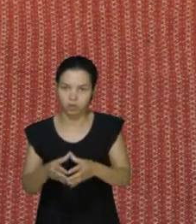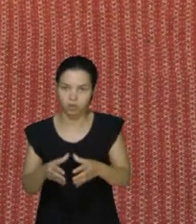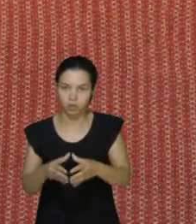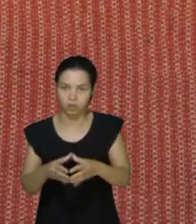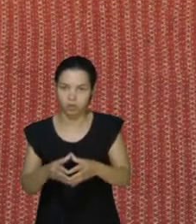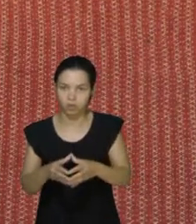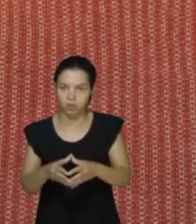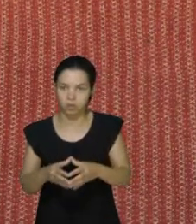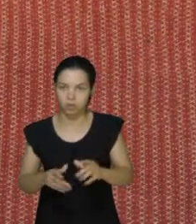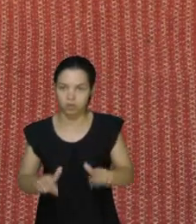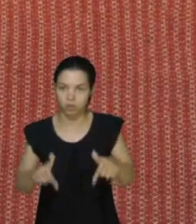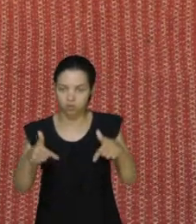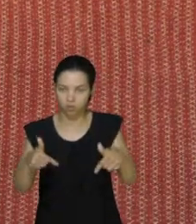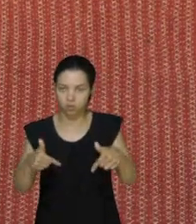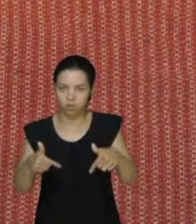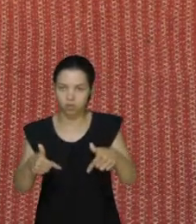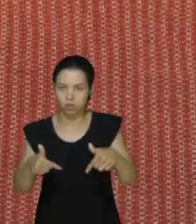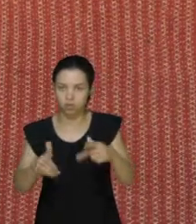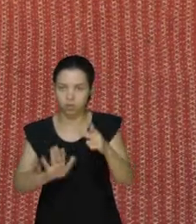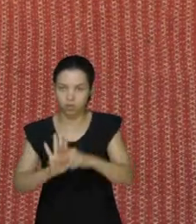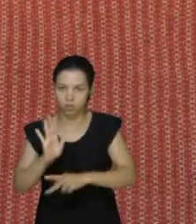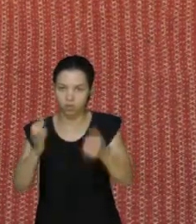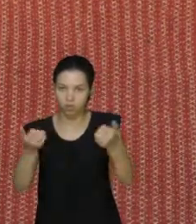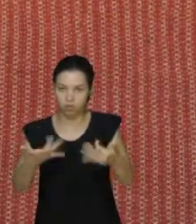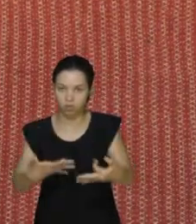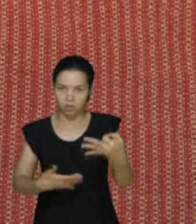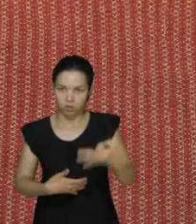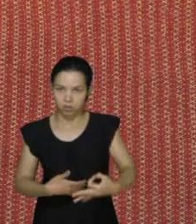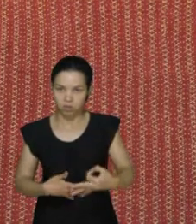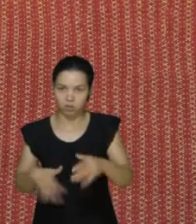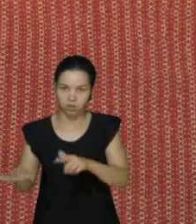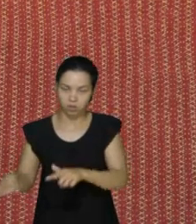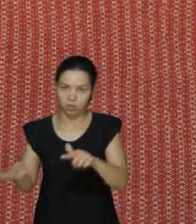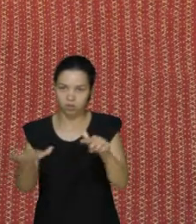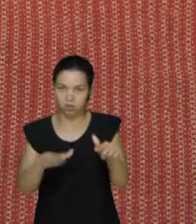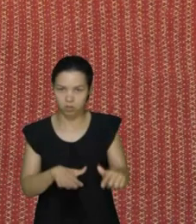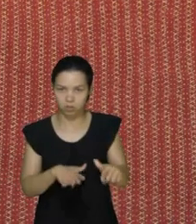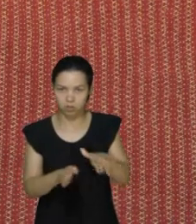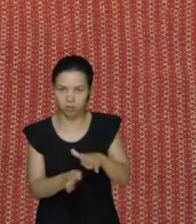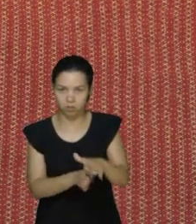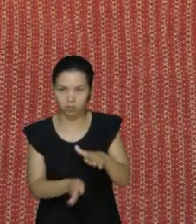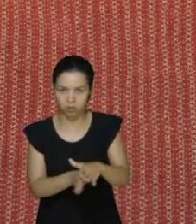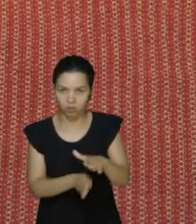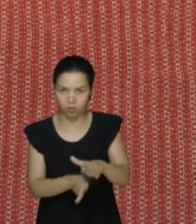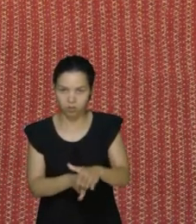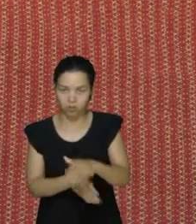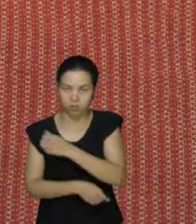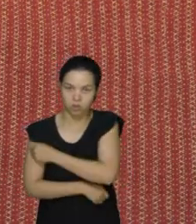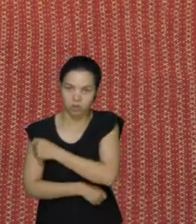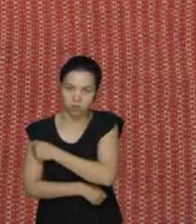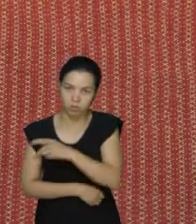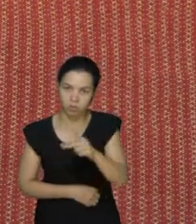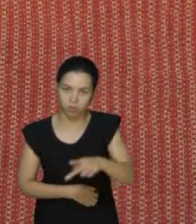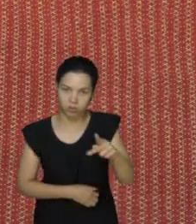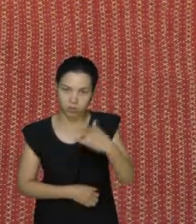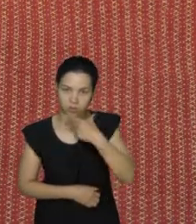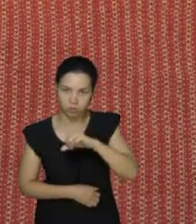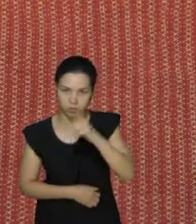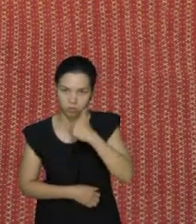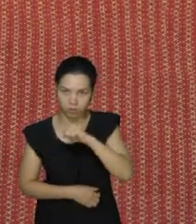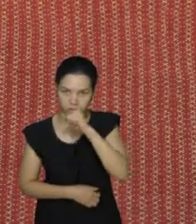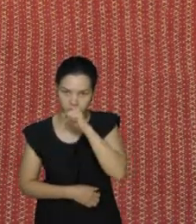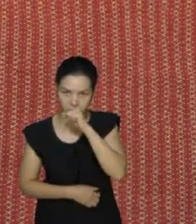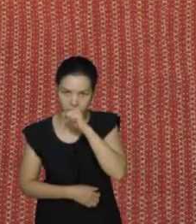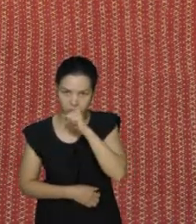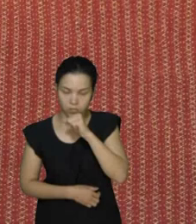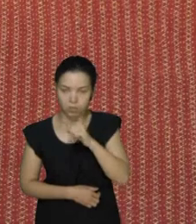o título do projeto esclarece muito bem. É uma semana onde se orientam os alunos, os professores e os pais sobre as possíveis